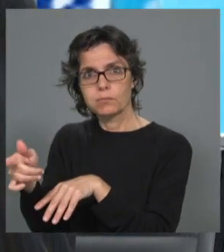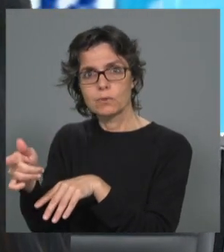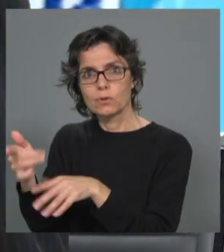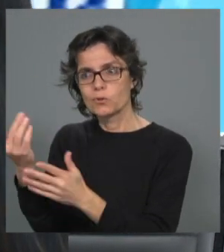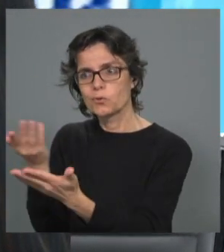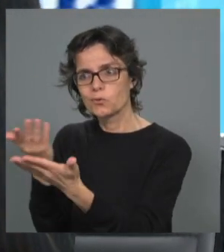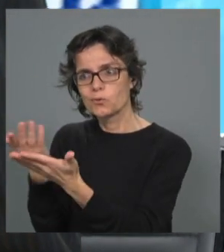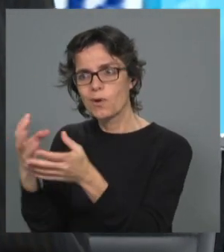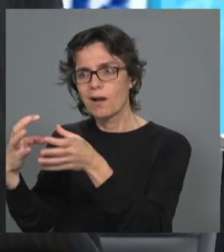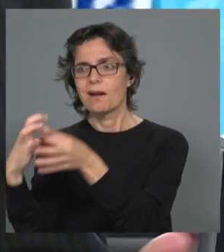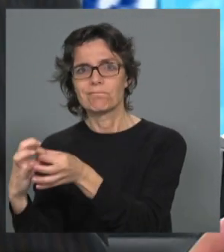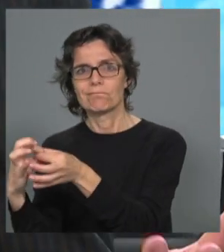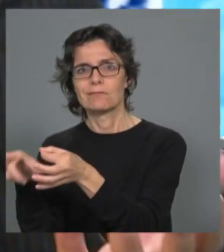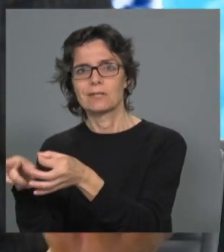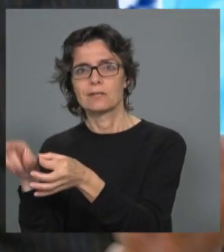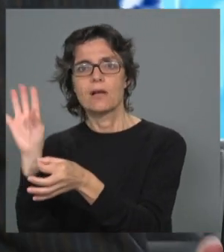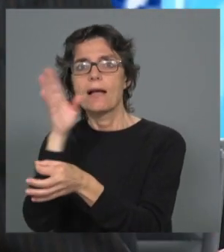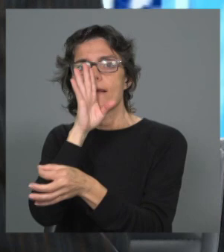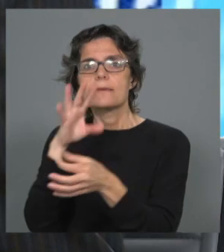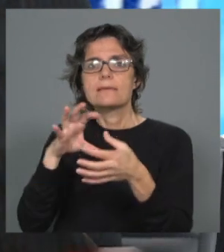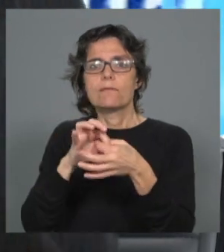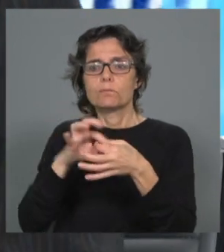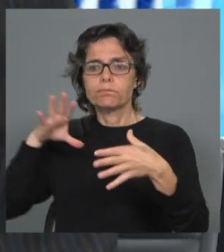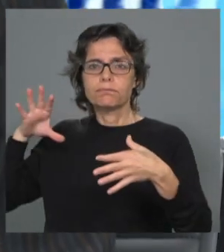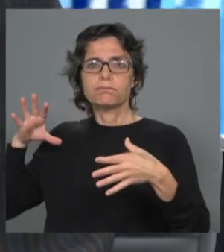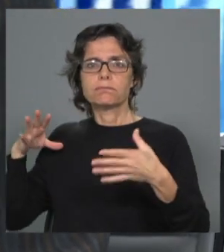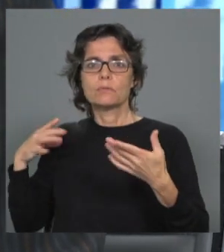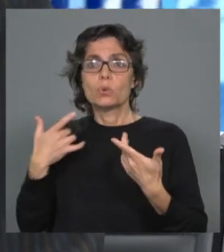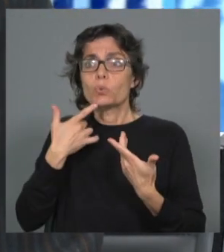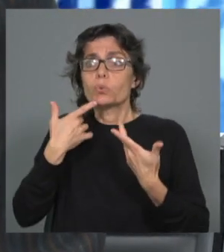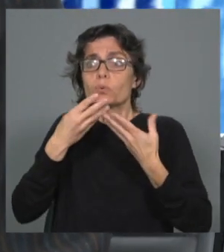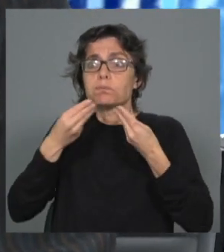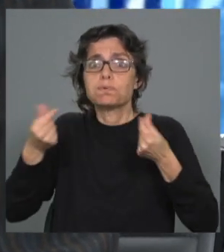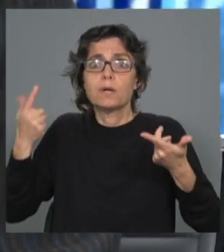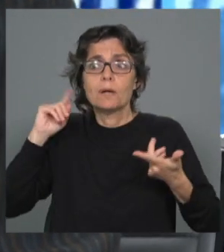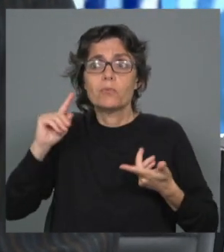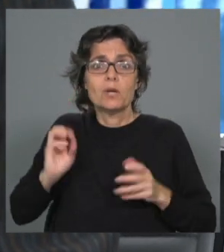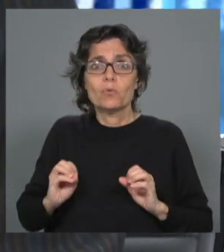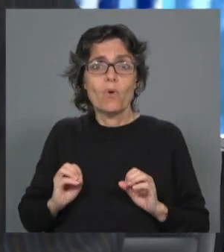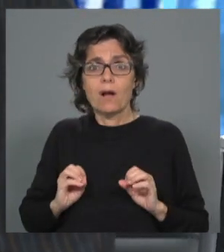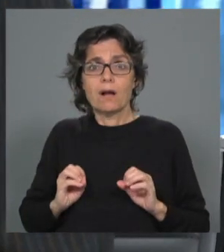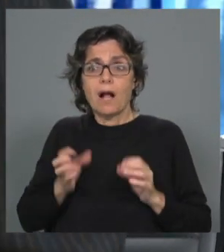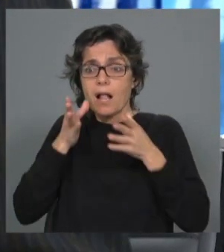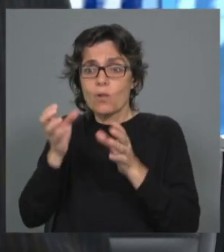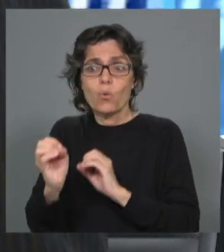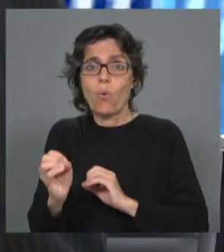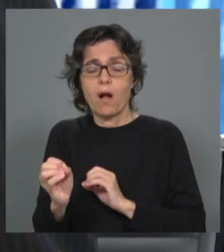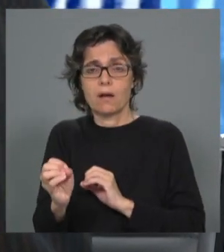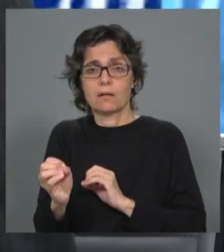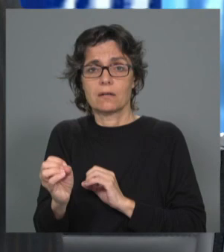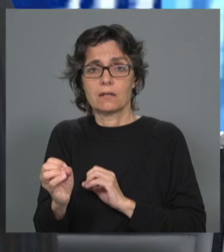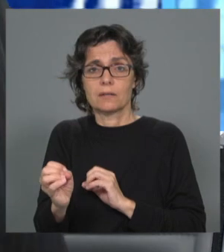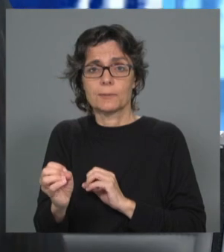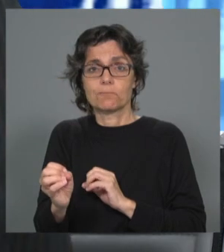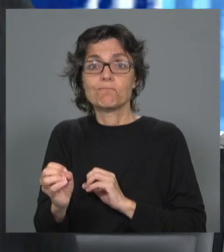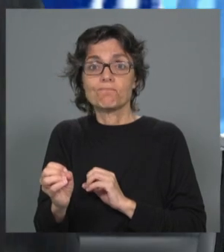há vínculo, as coisas passam a não ter importância, a não haver atenção ao outro, a não